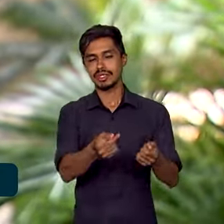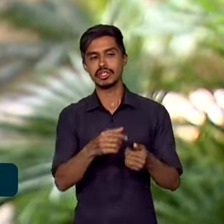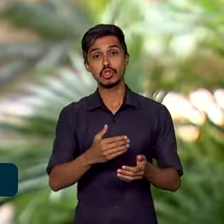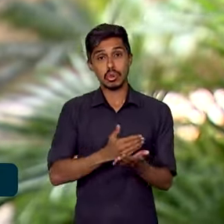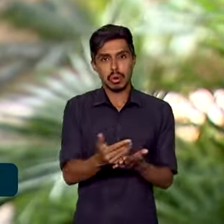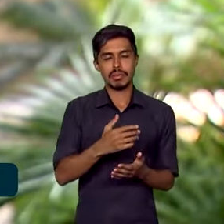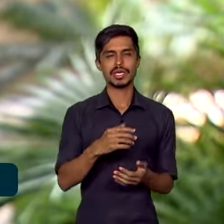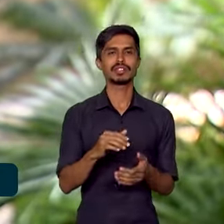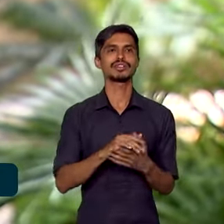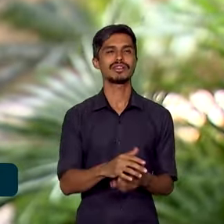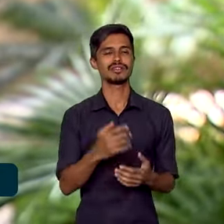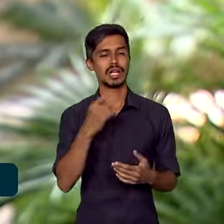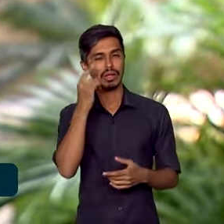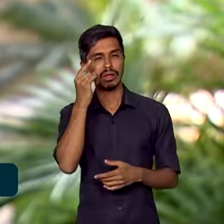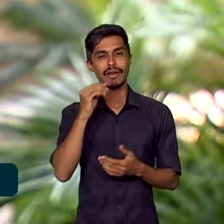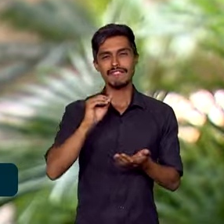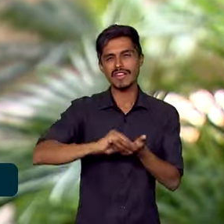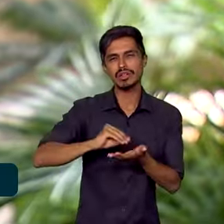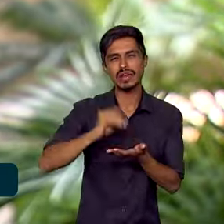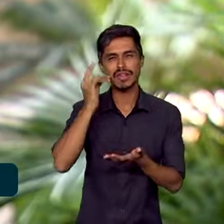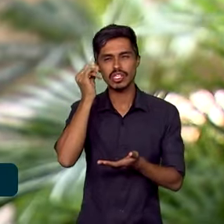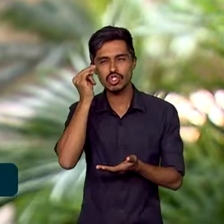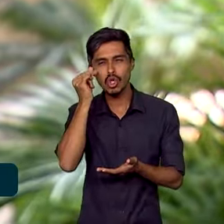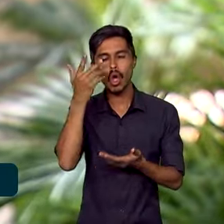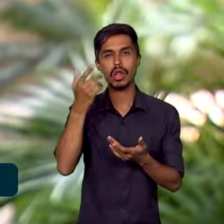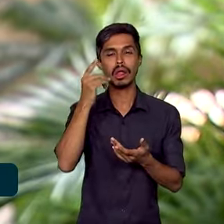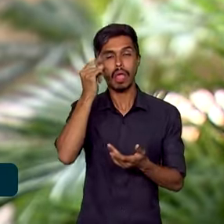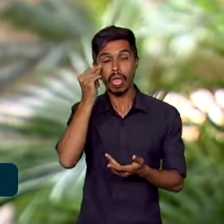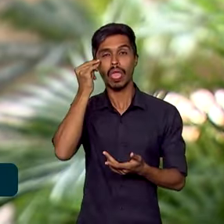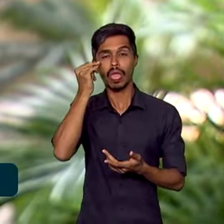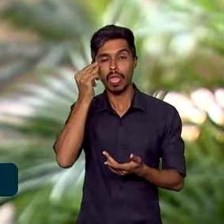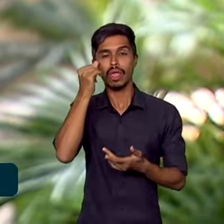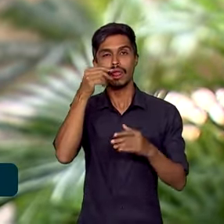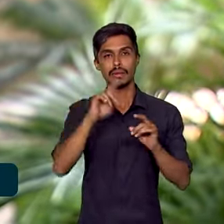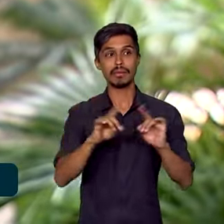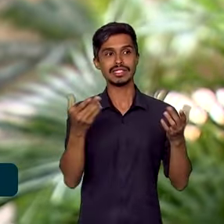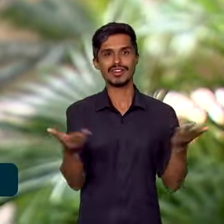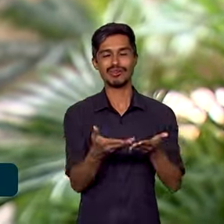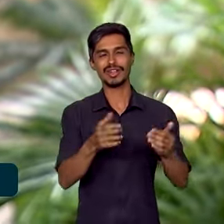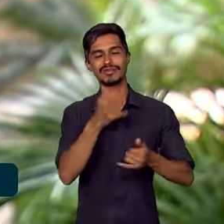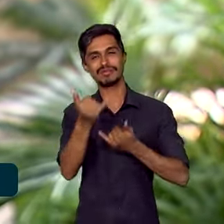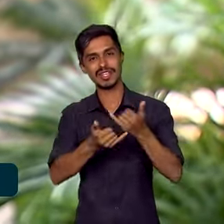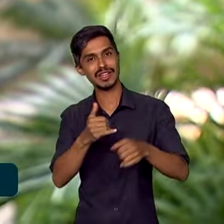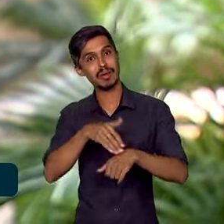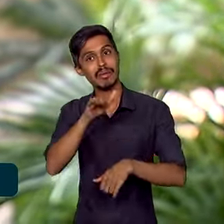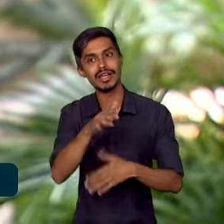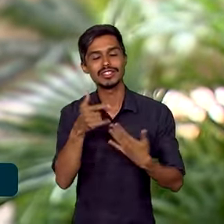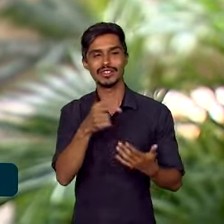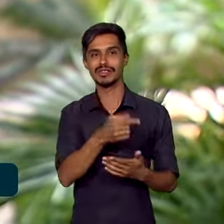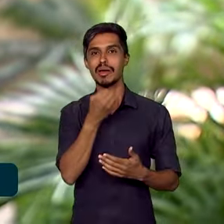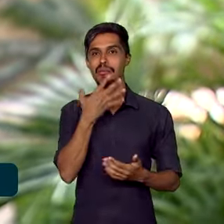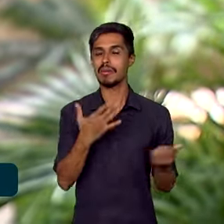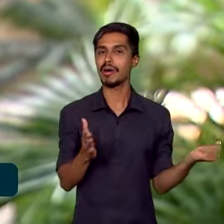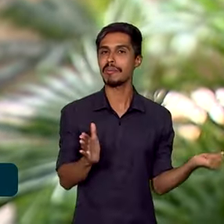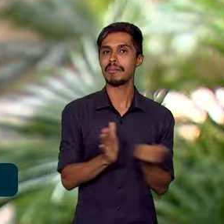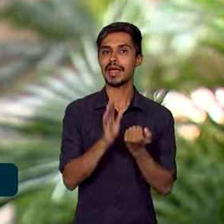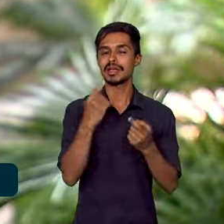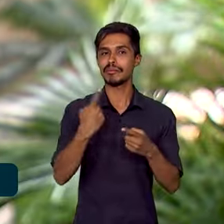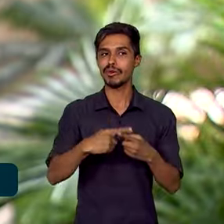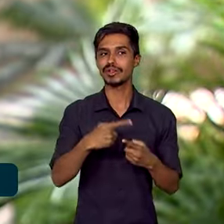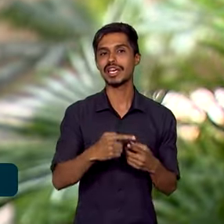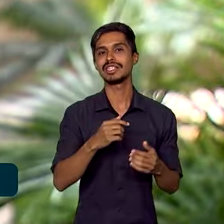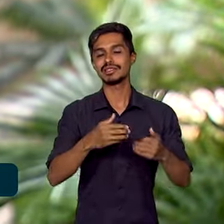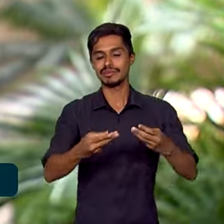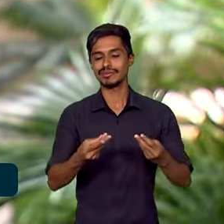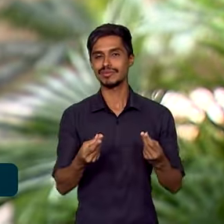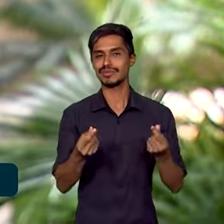com um pouco de insônia, e agora, assim, estão brincando, estão fazendo mais interações, e isso é um bom sinal de que eles estão tendo um